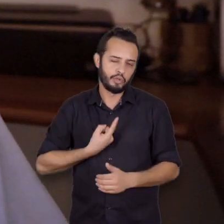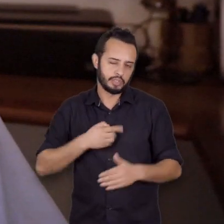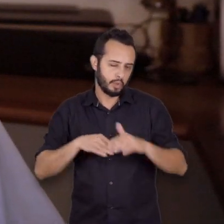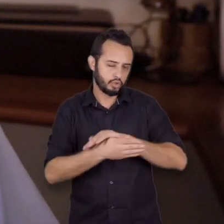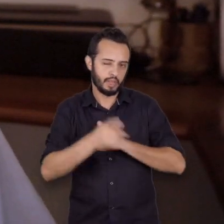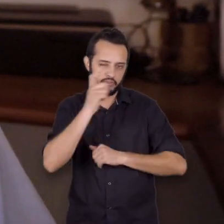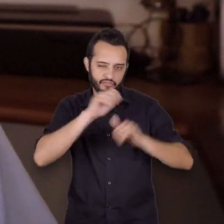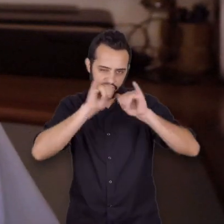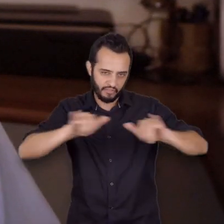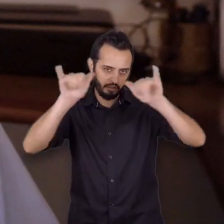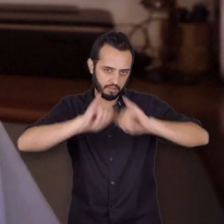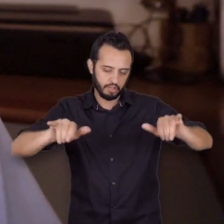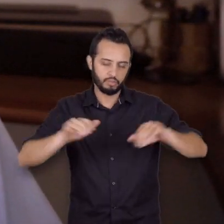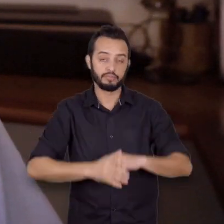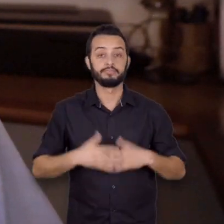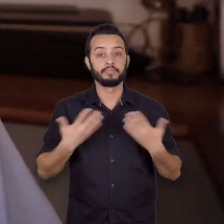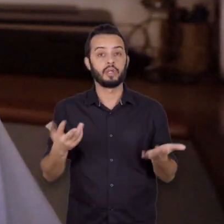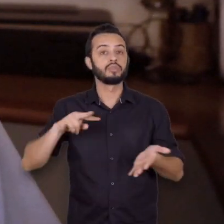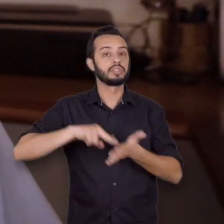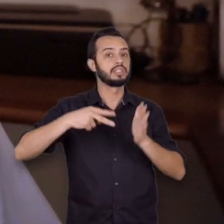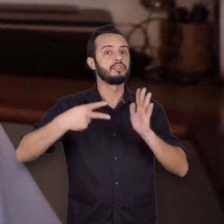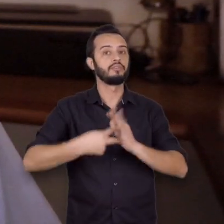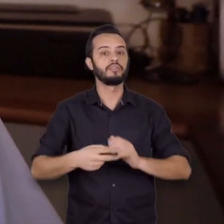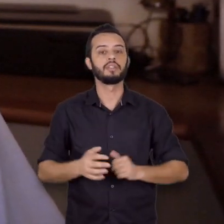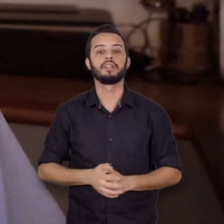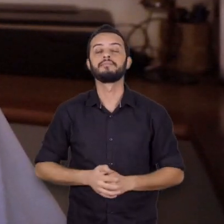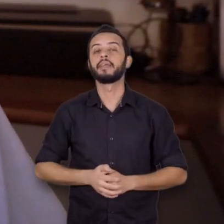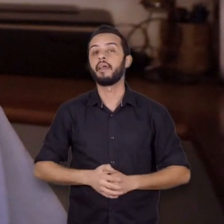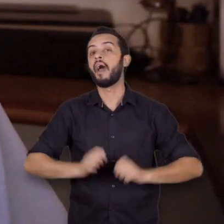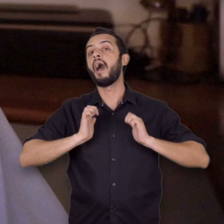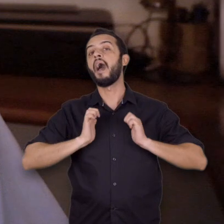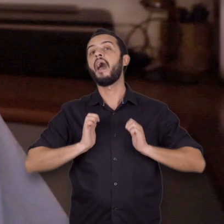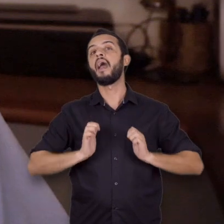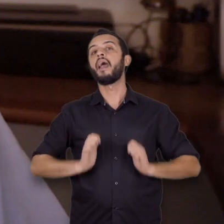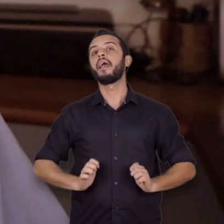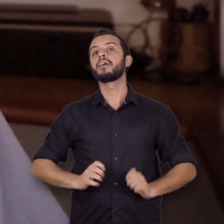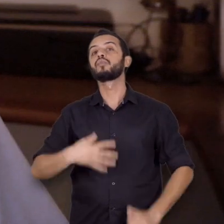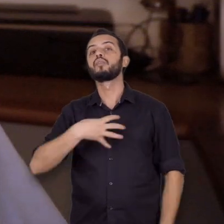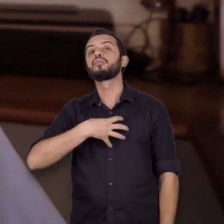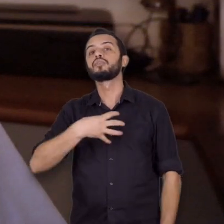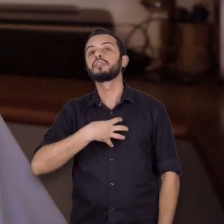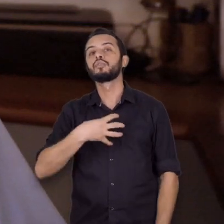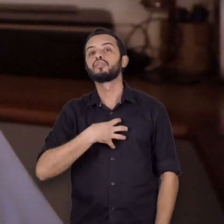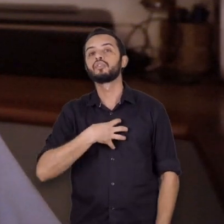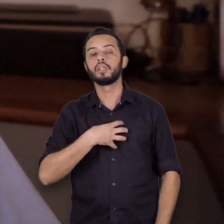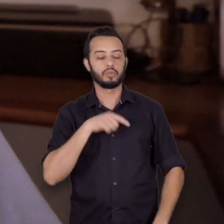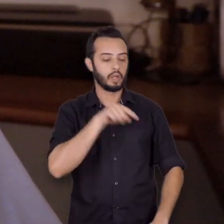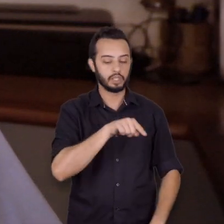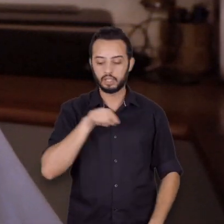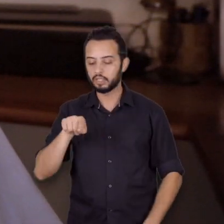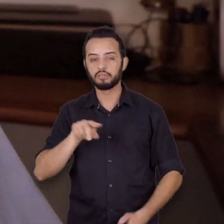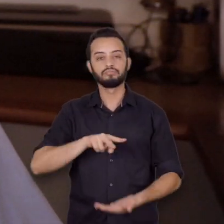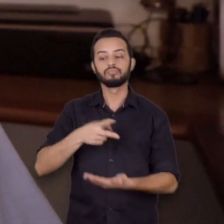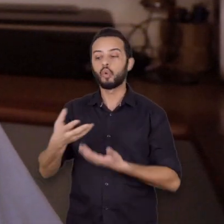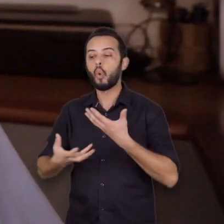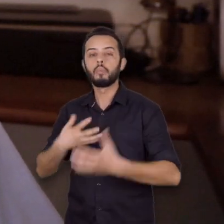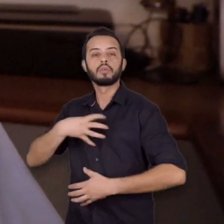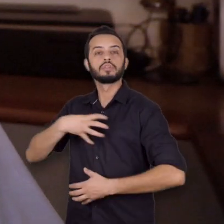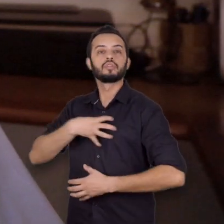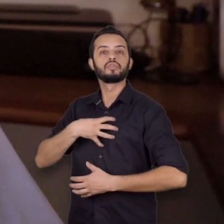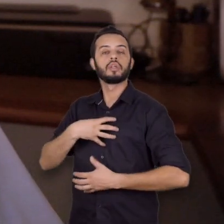Como a gente costuma falar. Ou seja, a questão da ética, né? Como é que você se comporta nessas redes e assim por